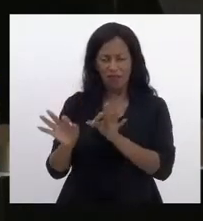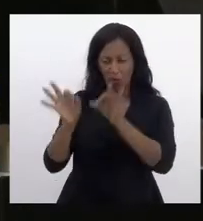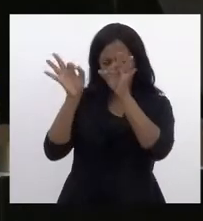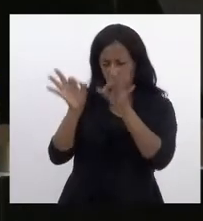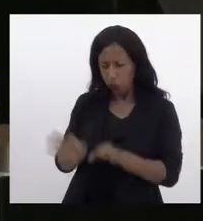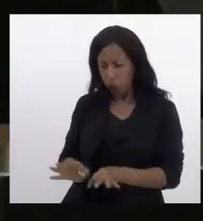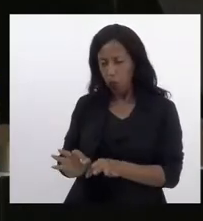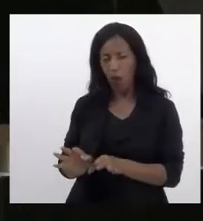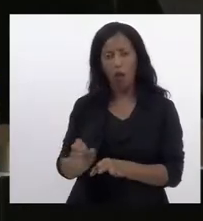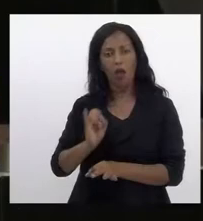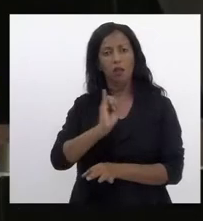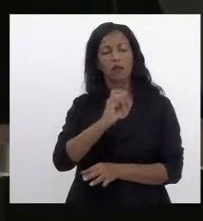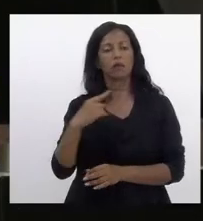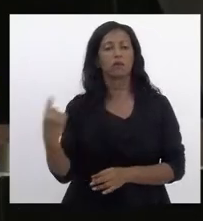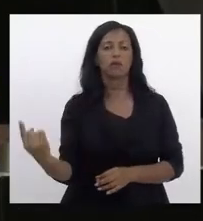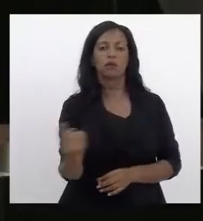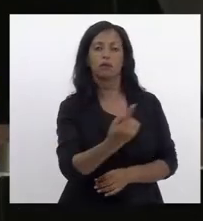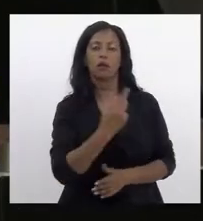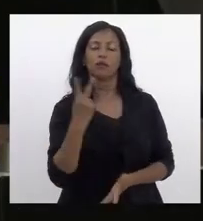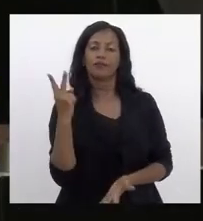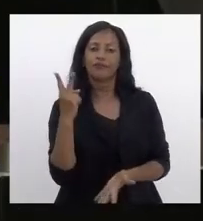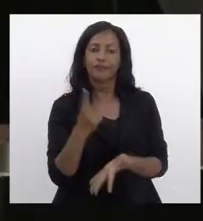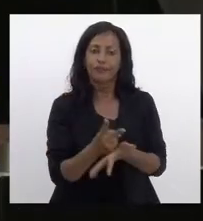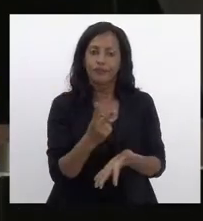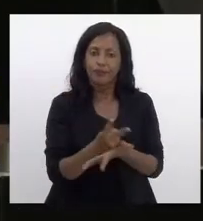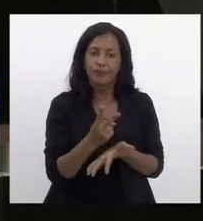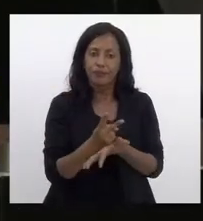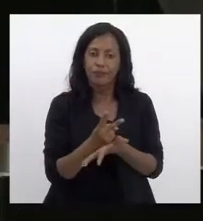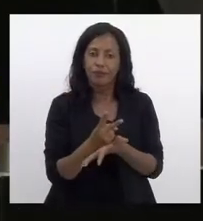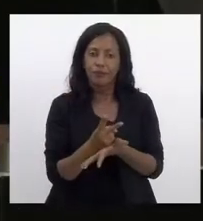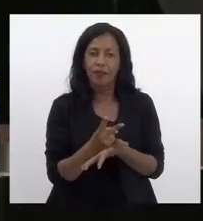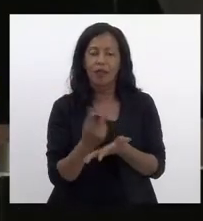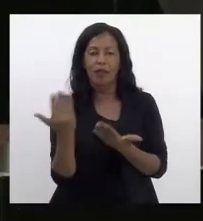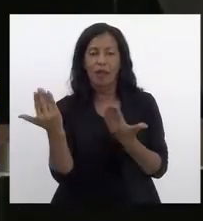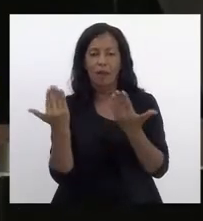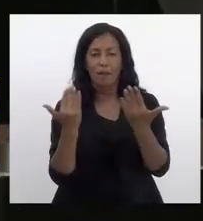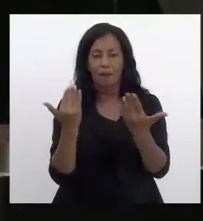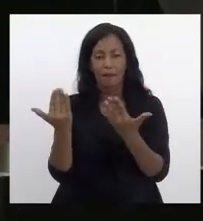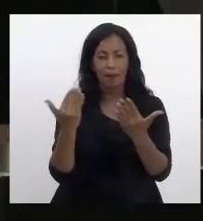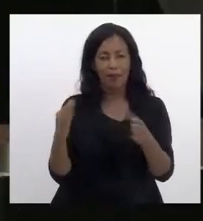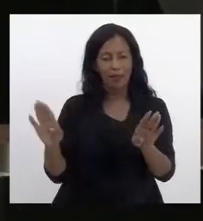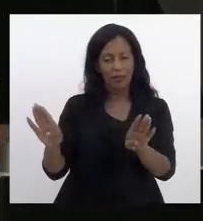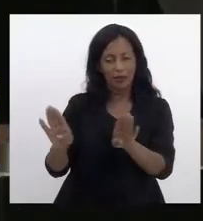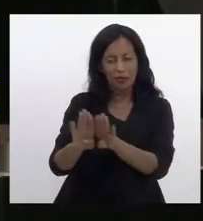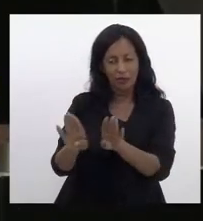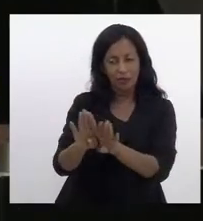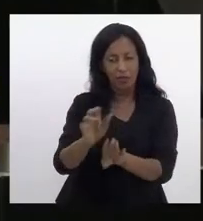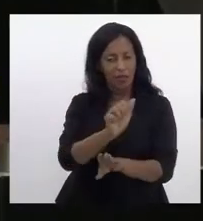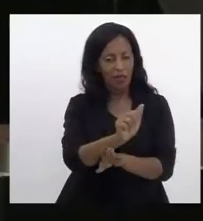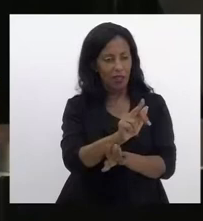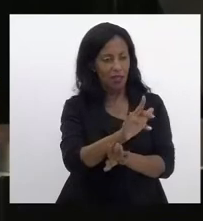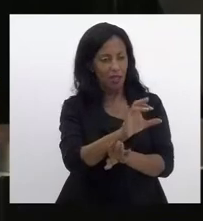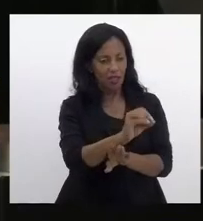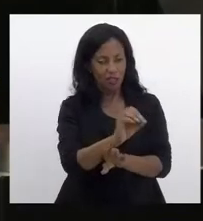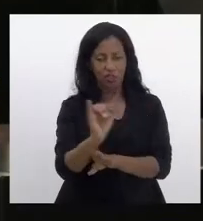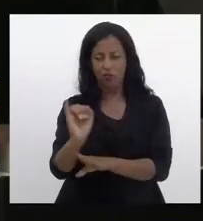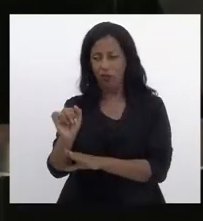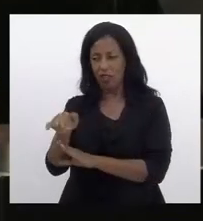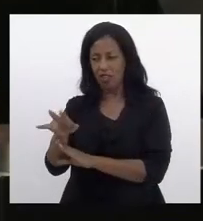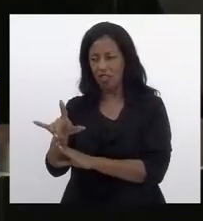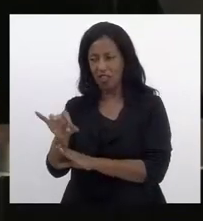justa se nós mantivermos a questão da paridade e integralidade entre ativos e inativos.